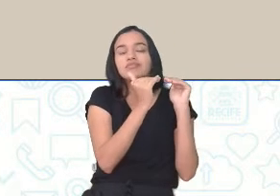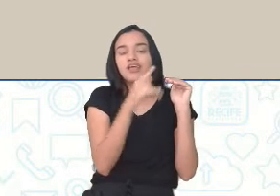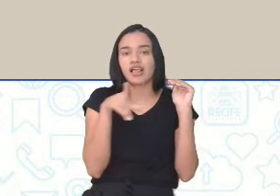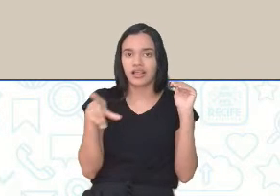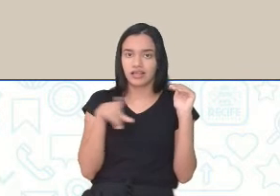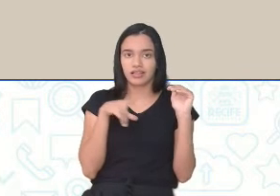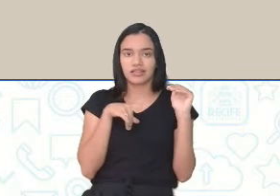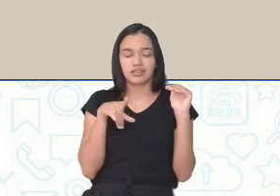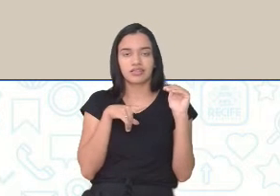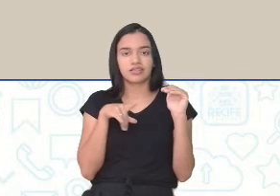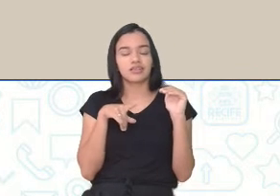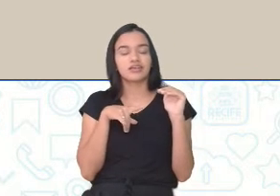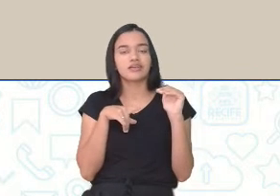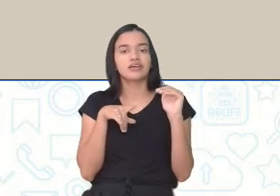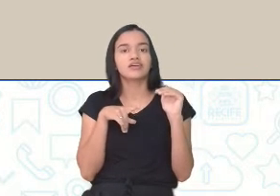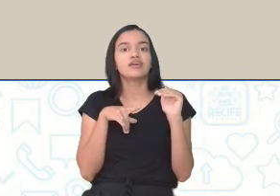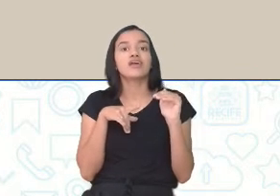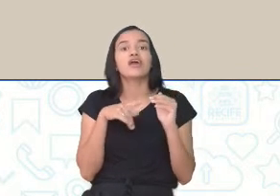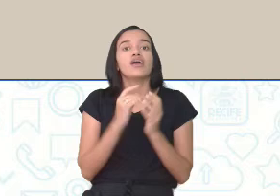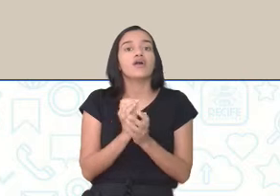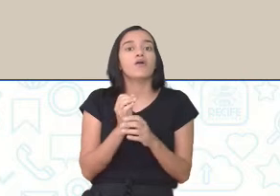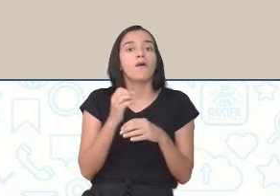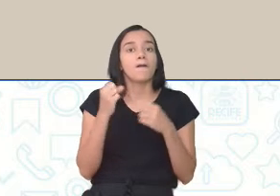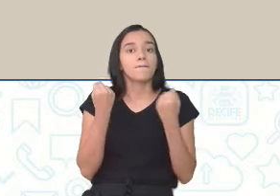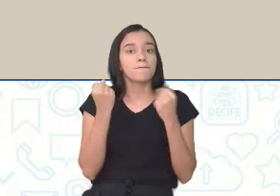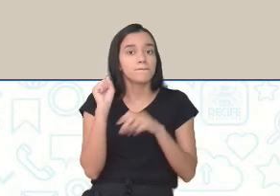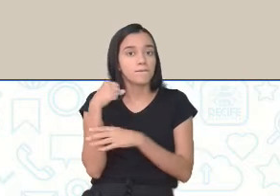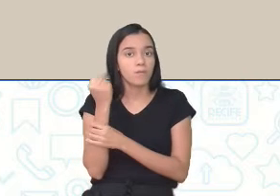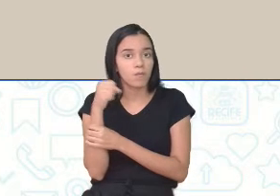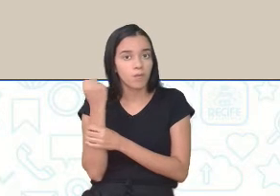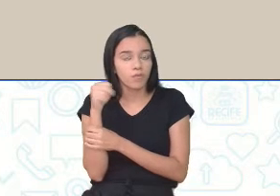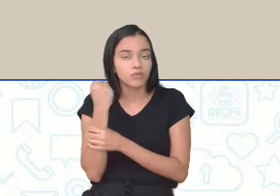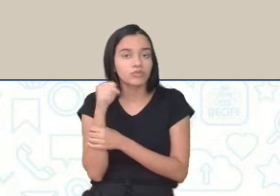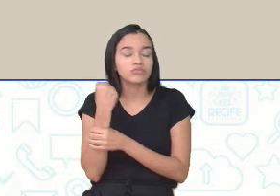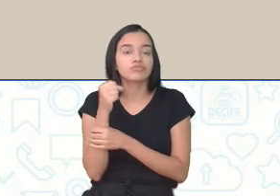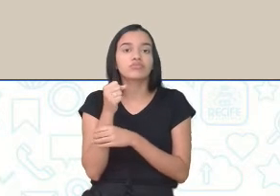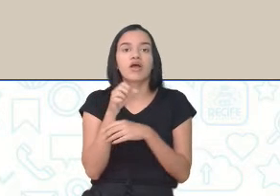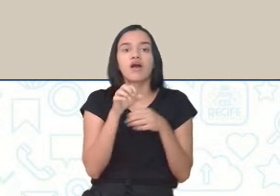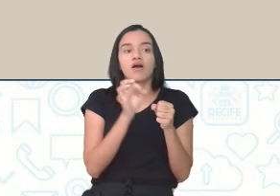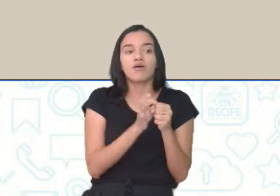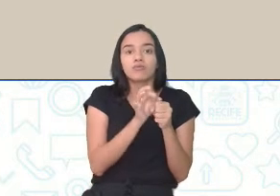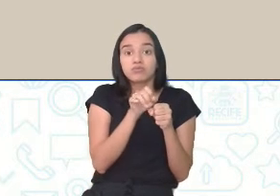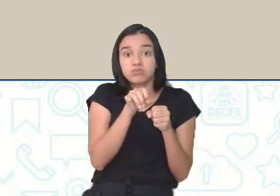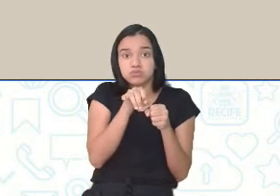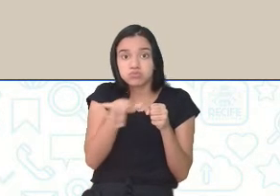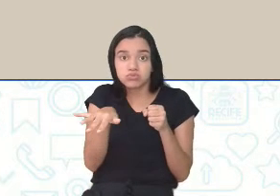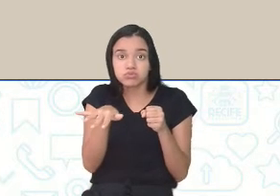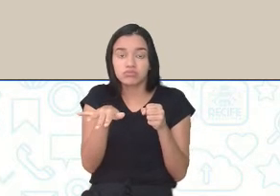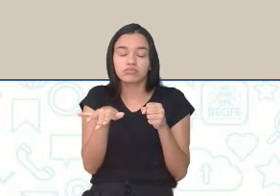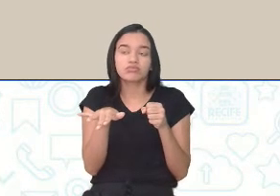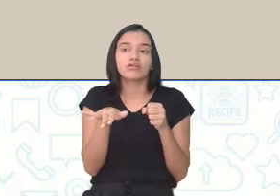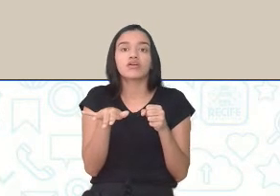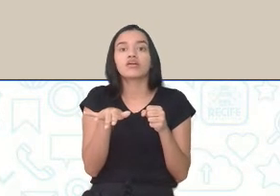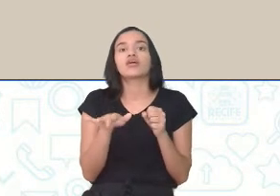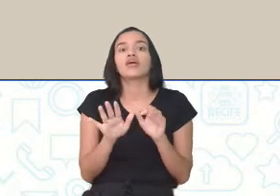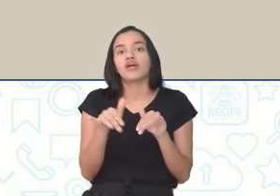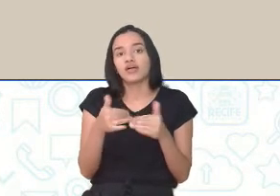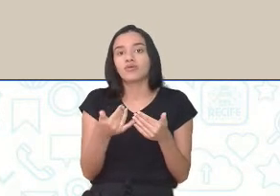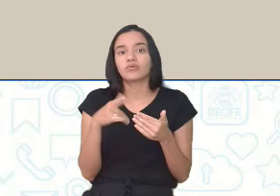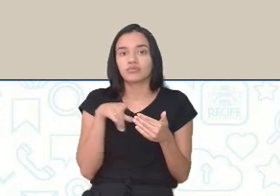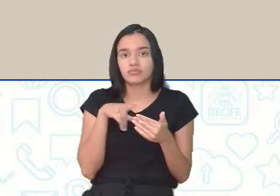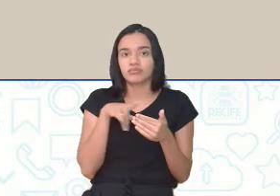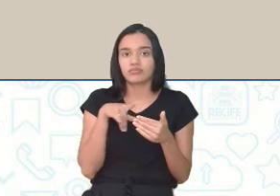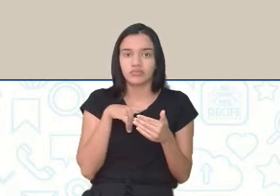exercer uma atividade, né, motora suficiente para expelir o novo ser quando ele completa a